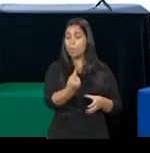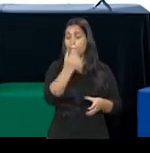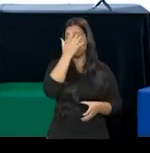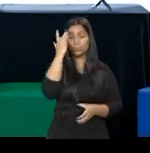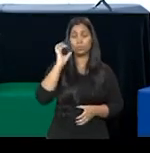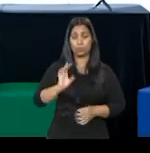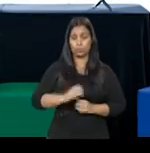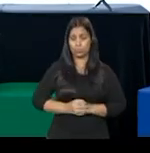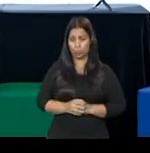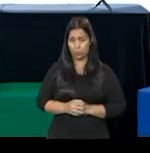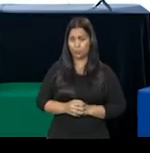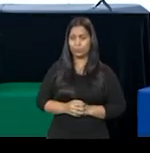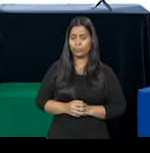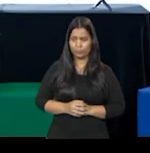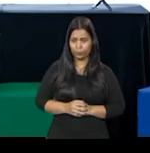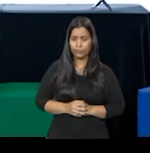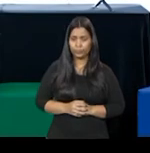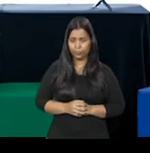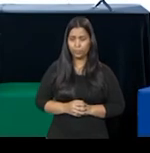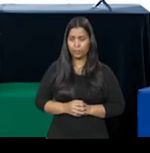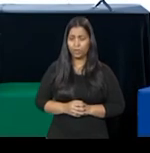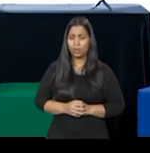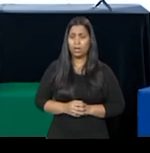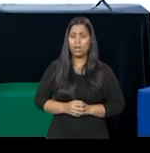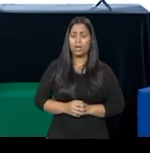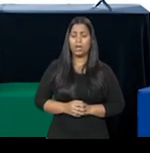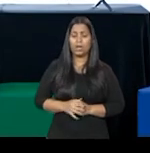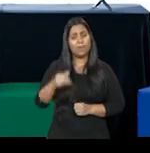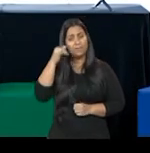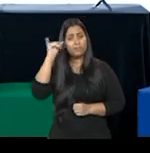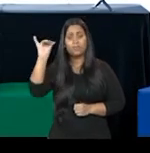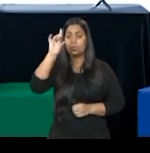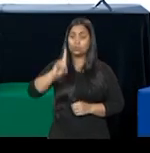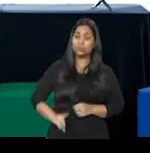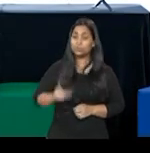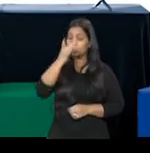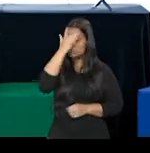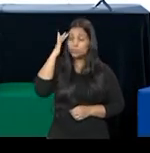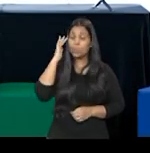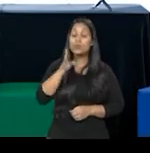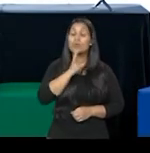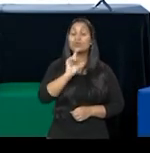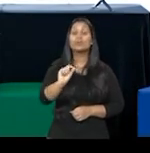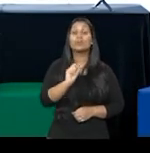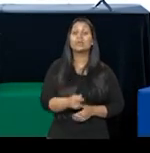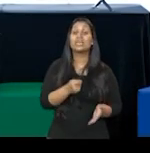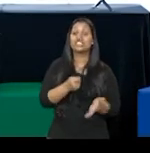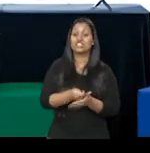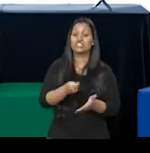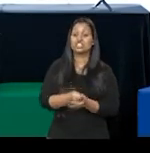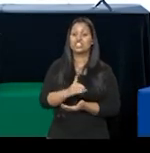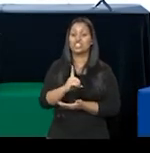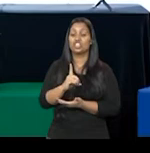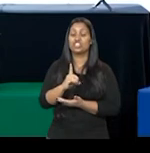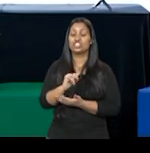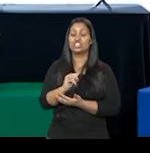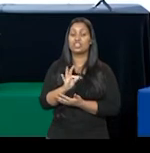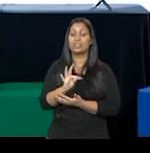apenas por uma pessoa. Restringe os direitos das pessoas e esse regime também é conhecido como